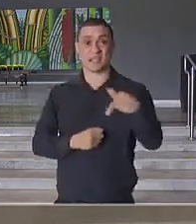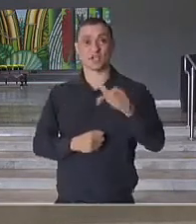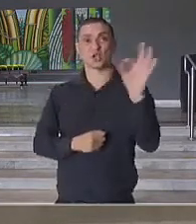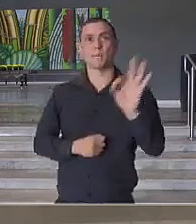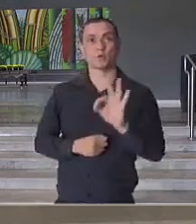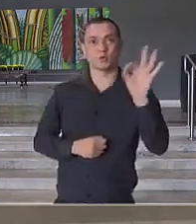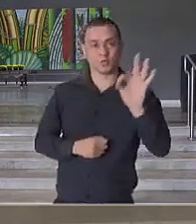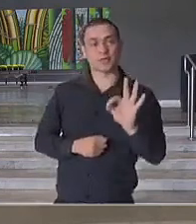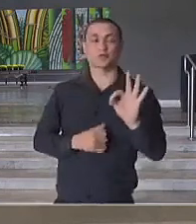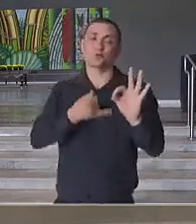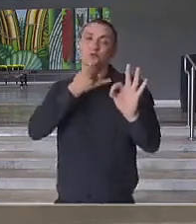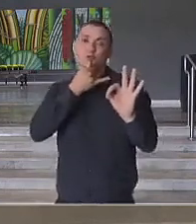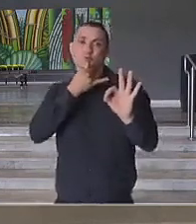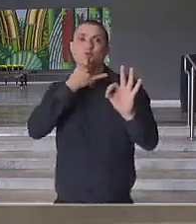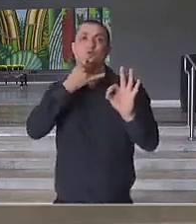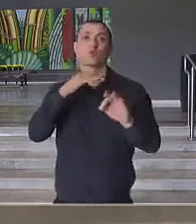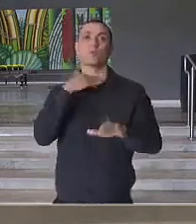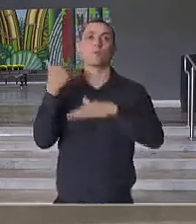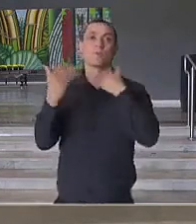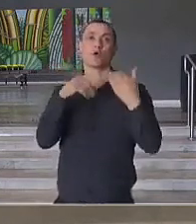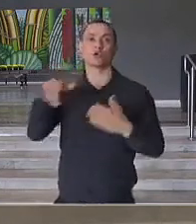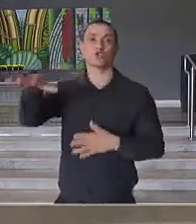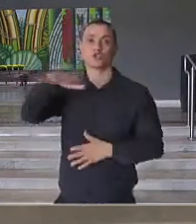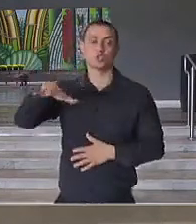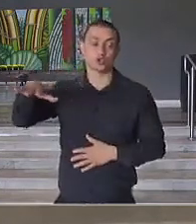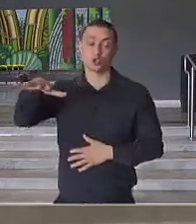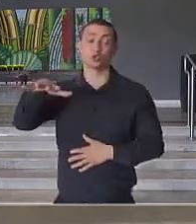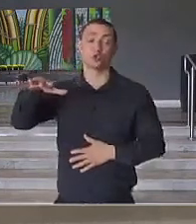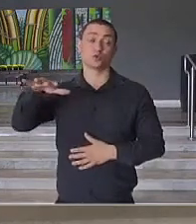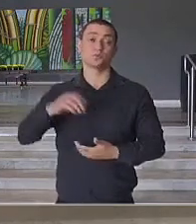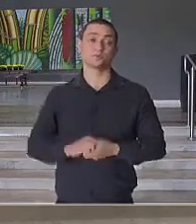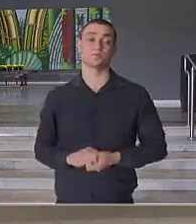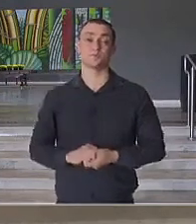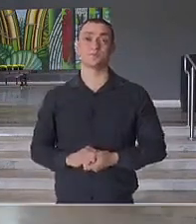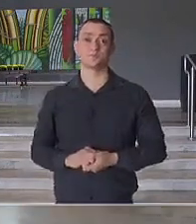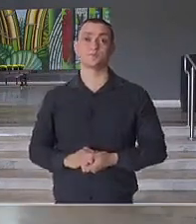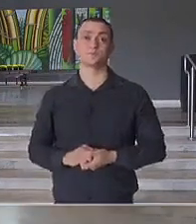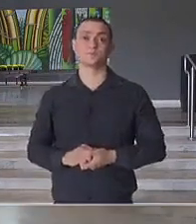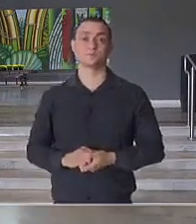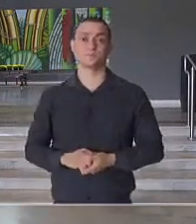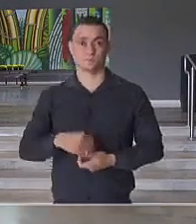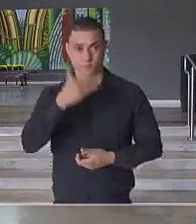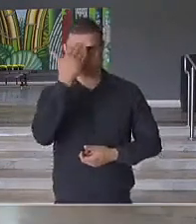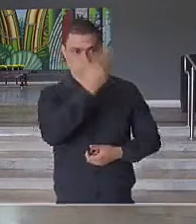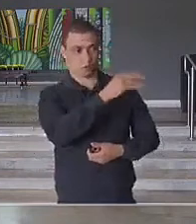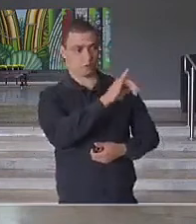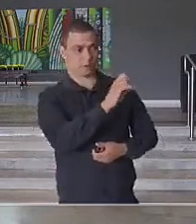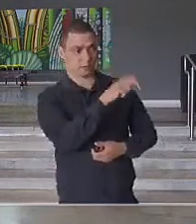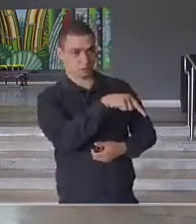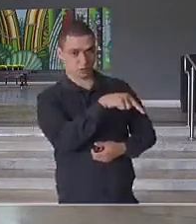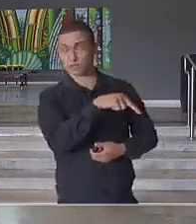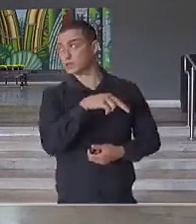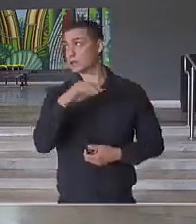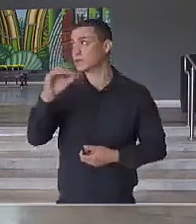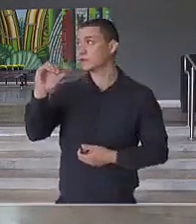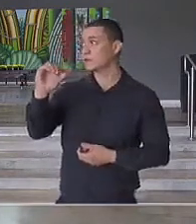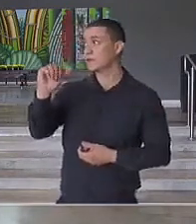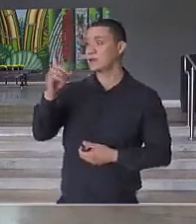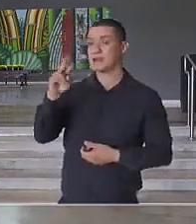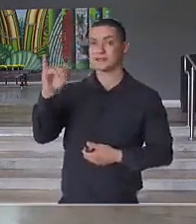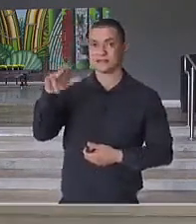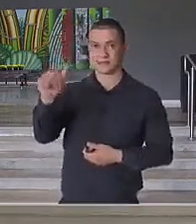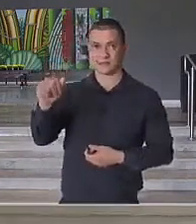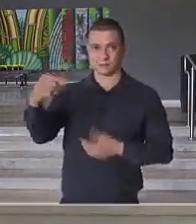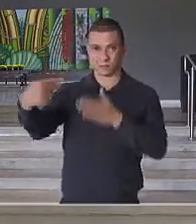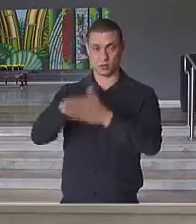77%, infelizmente, das mortes decorrentes do Covid. Obrigado, Jean Gorenstein. Adriano, obrigado. Antes de